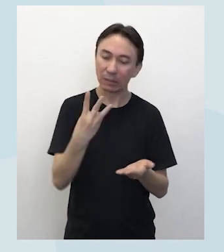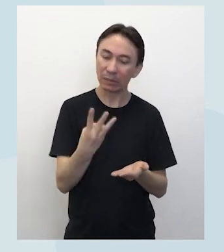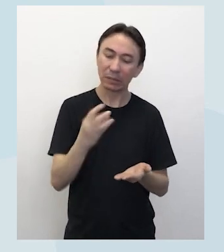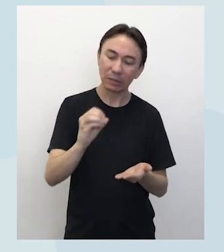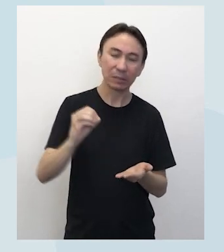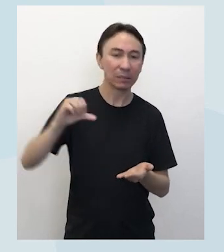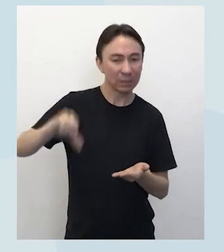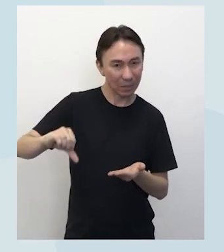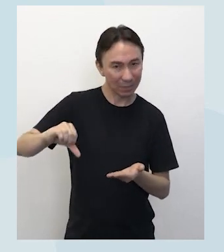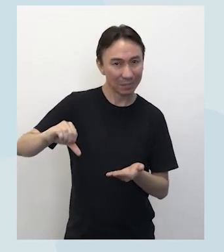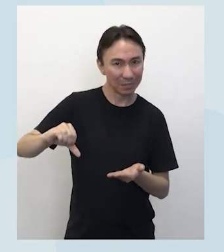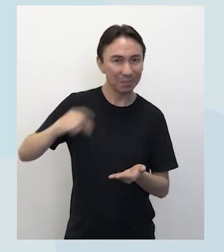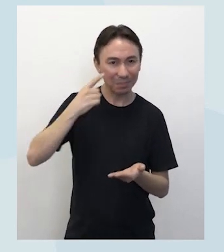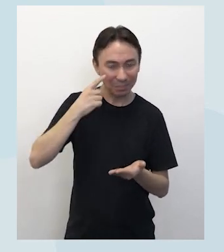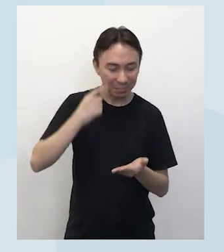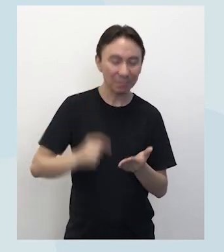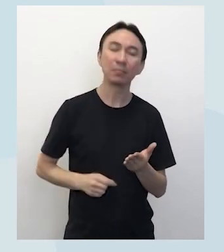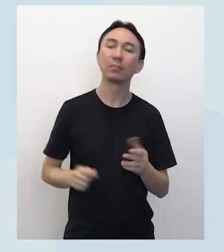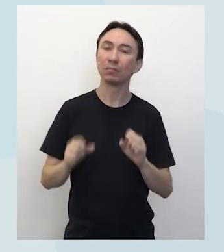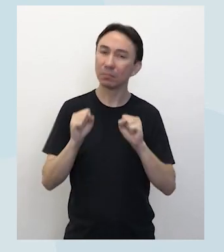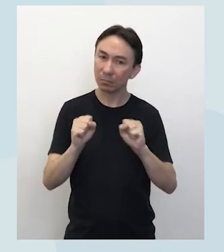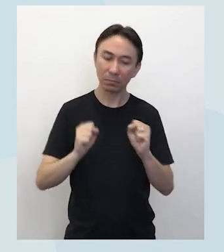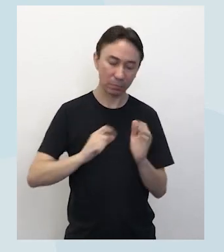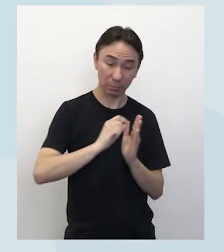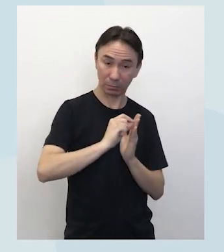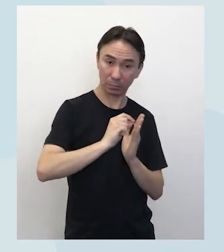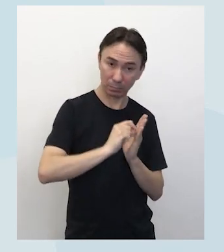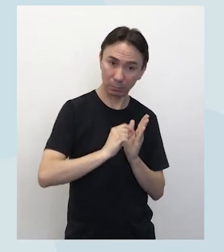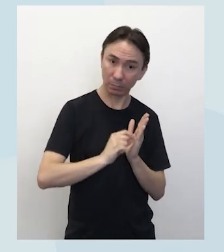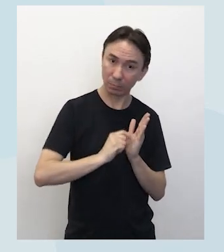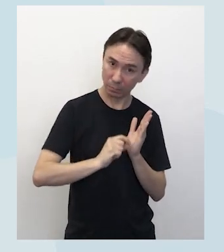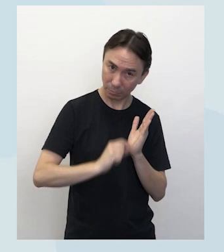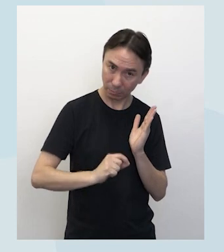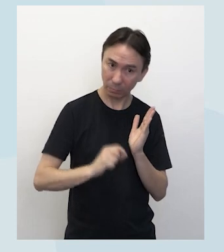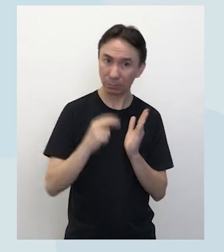anotem também no diário de vocês.